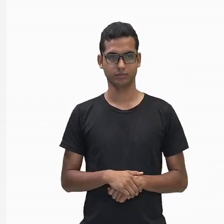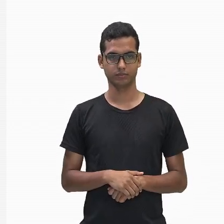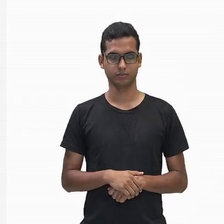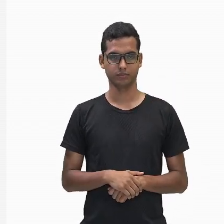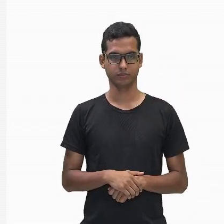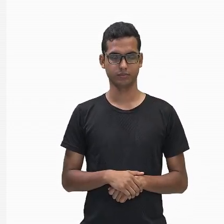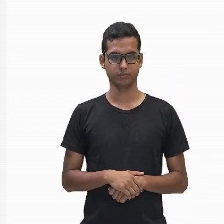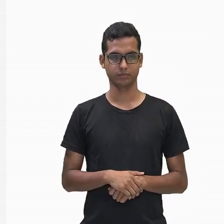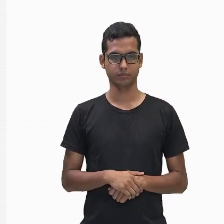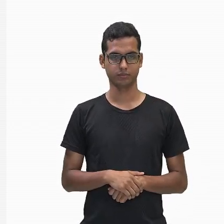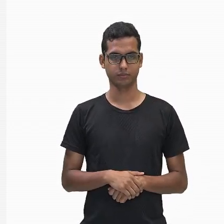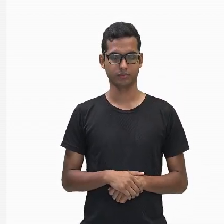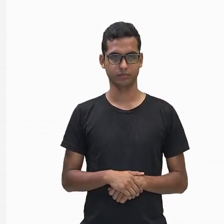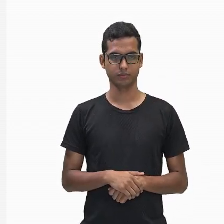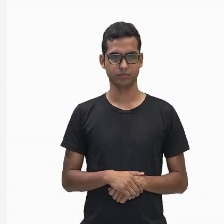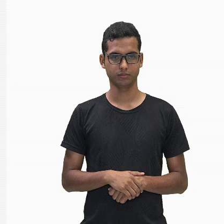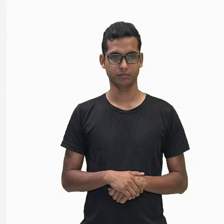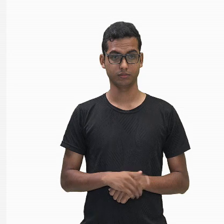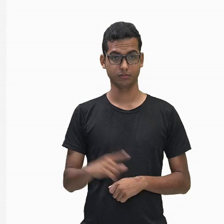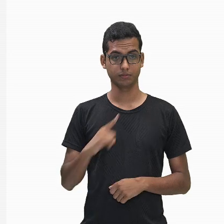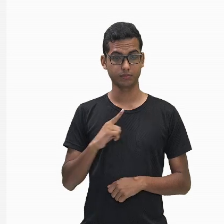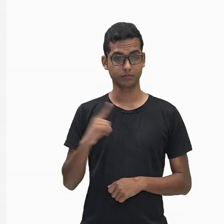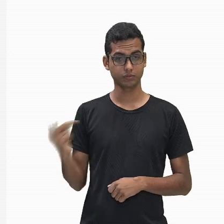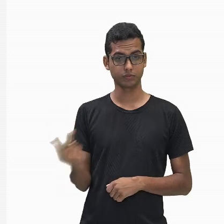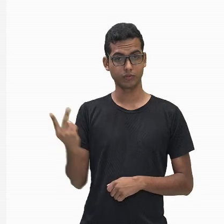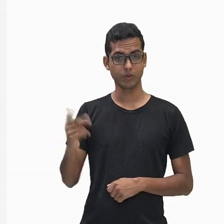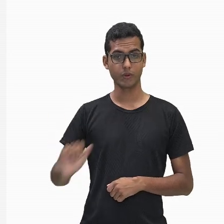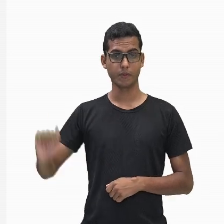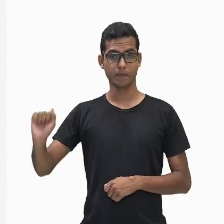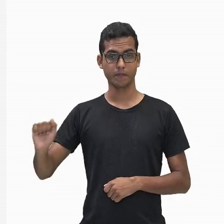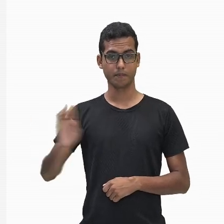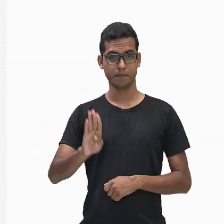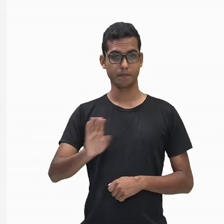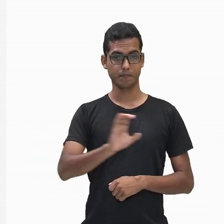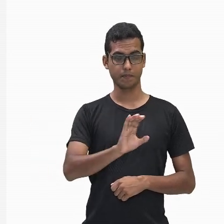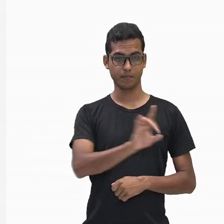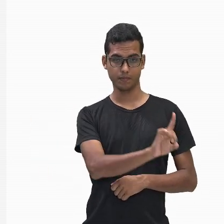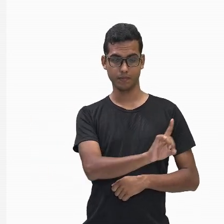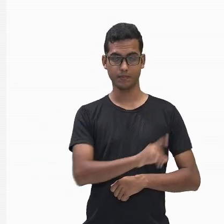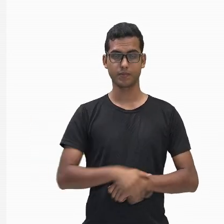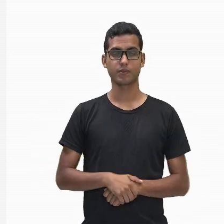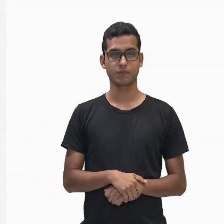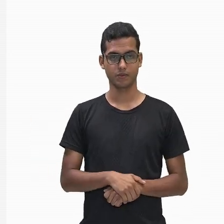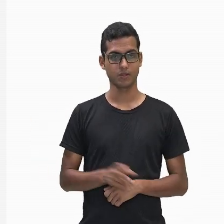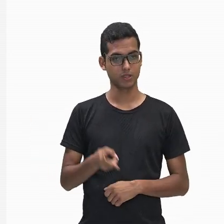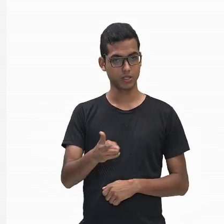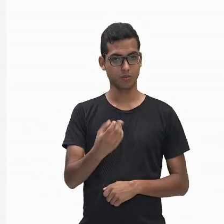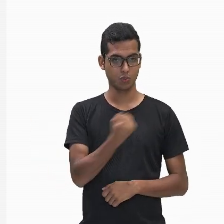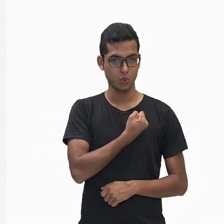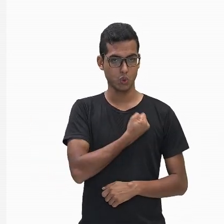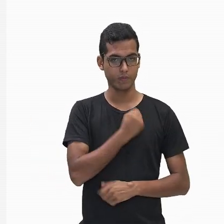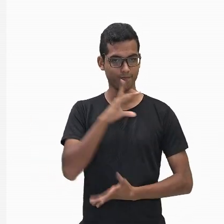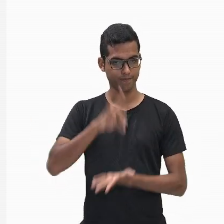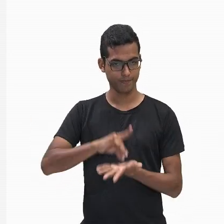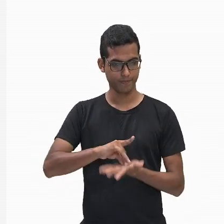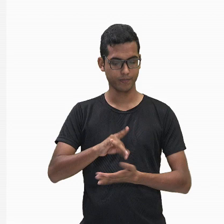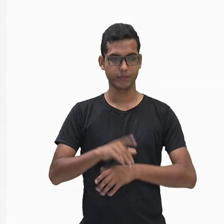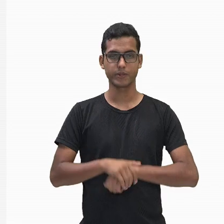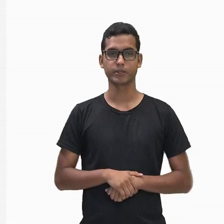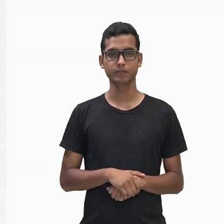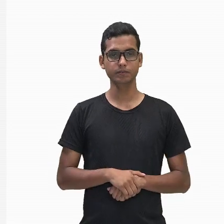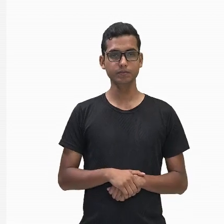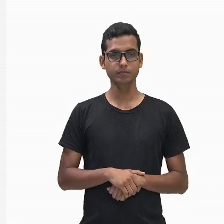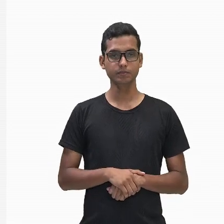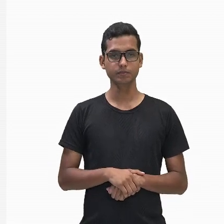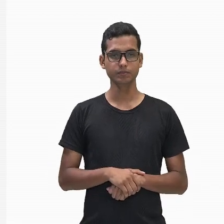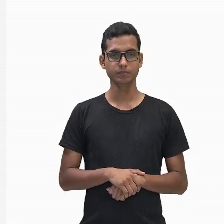temos aí os valores a, b, c e d, né? São sempre números reais, tá? E eles são